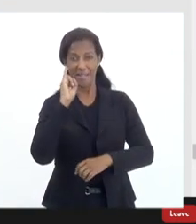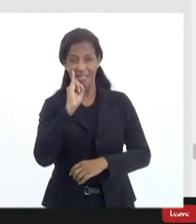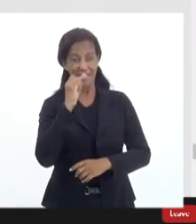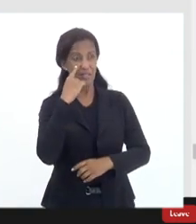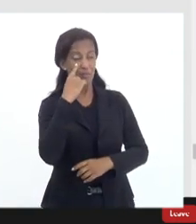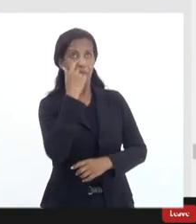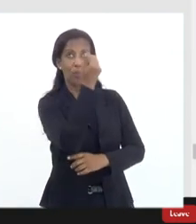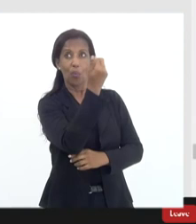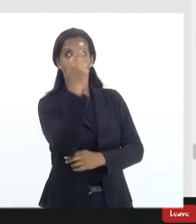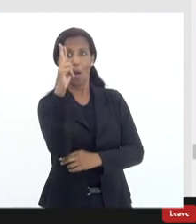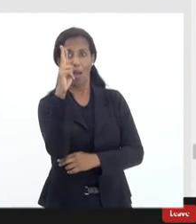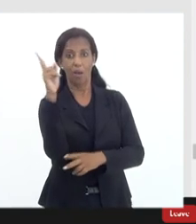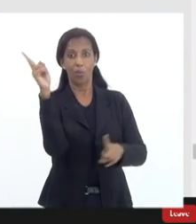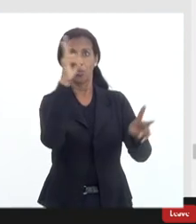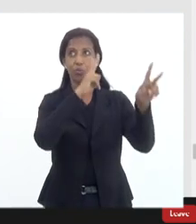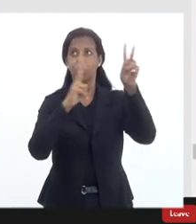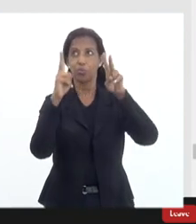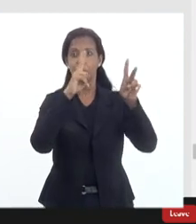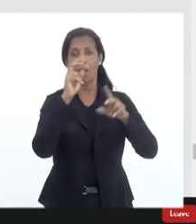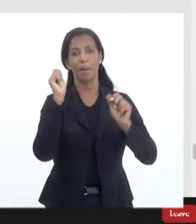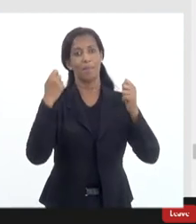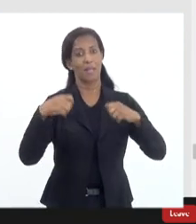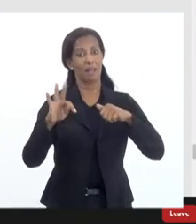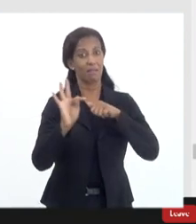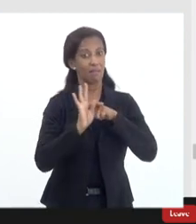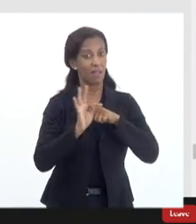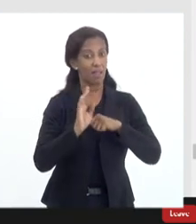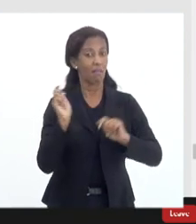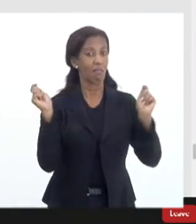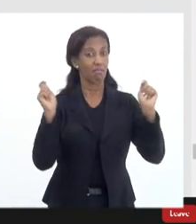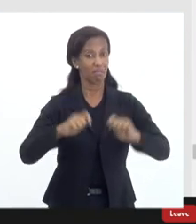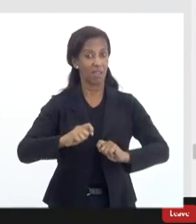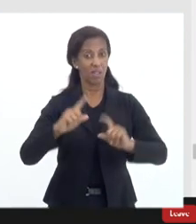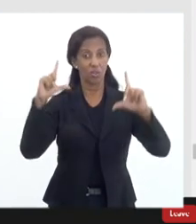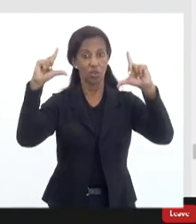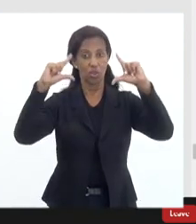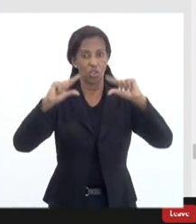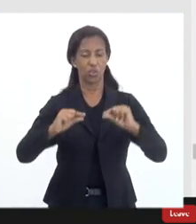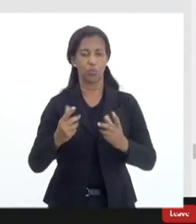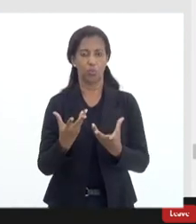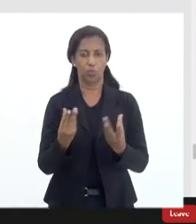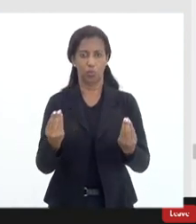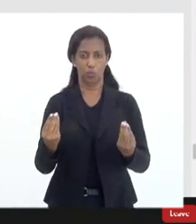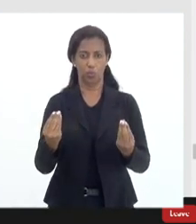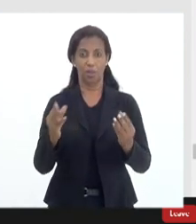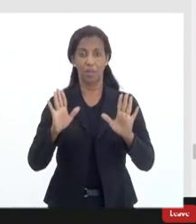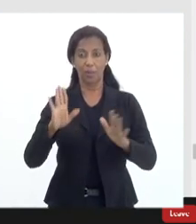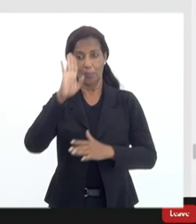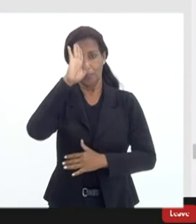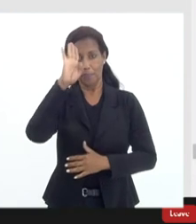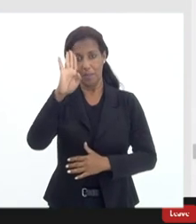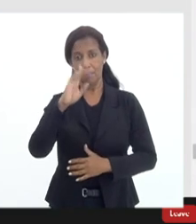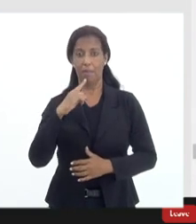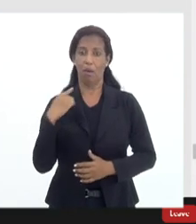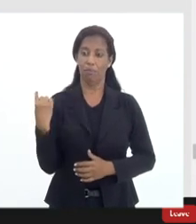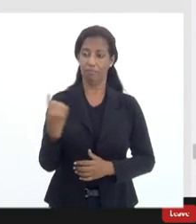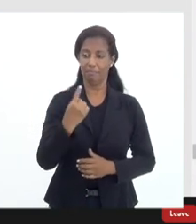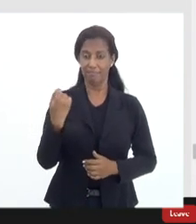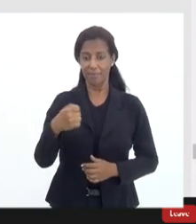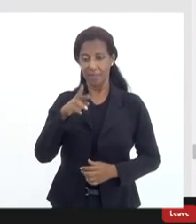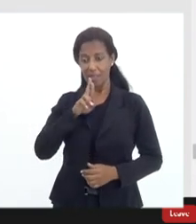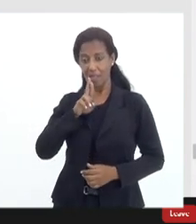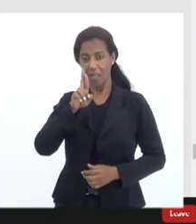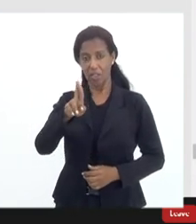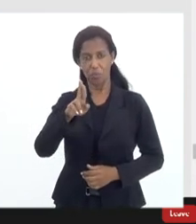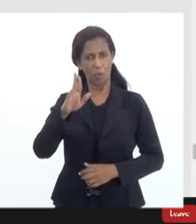a ventilação dessas salas com os critérios técnicos, é provável que isso diminua muito. Então, o básico é que a gente, pelo menos, dê resposta